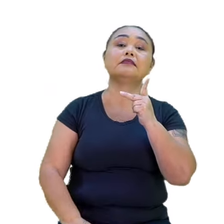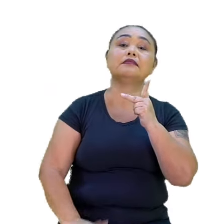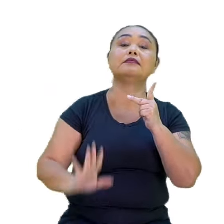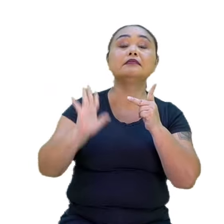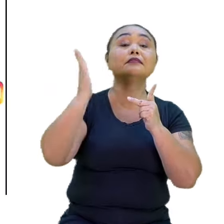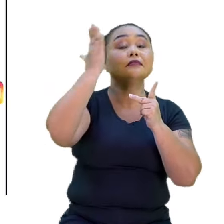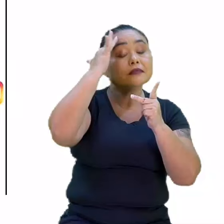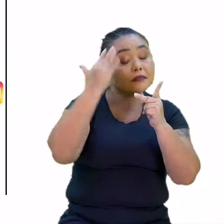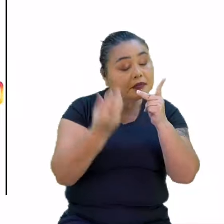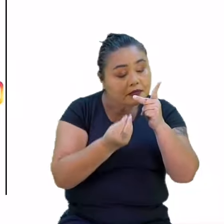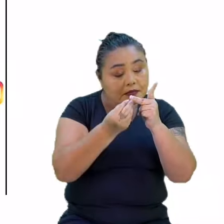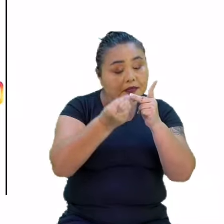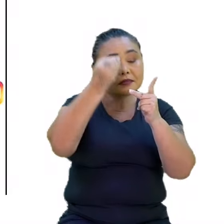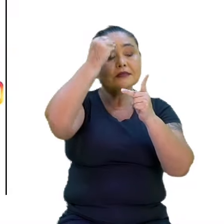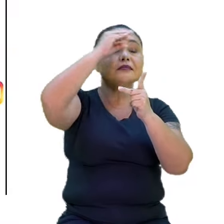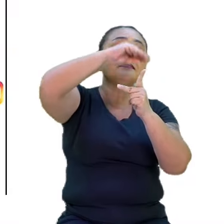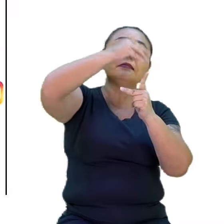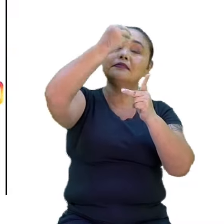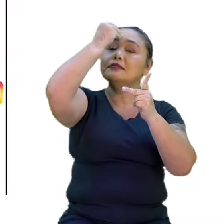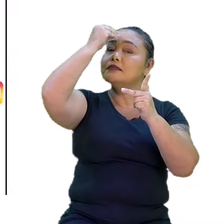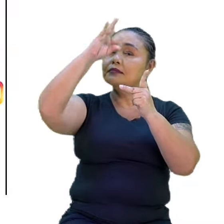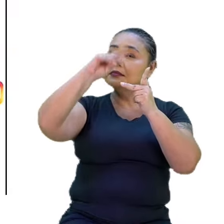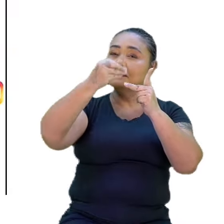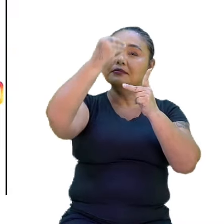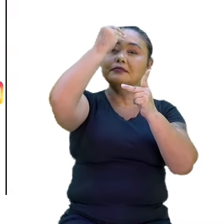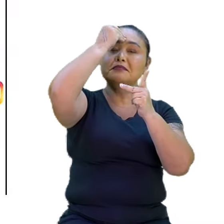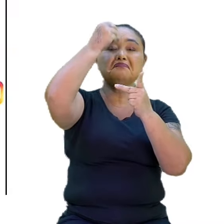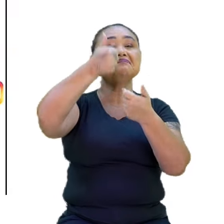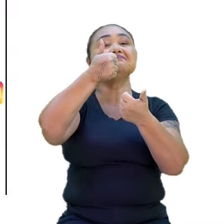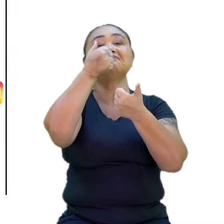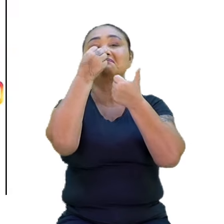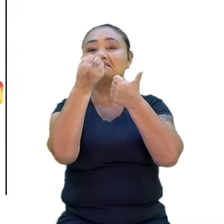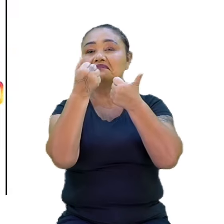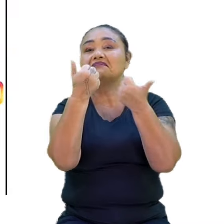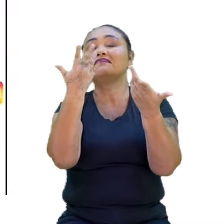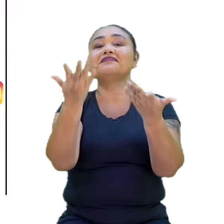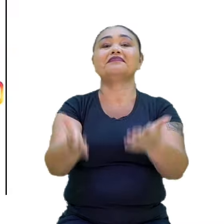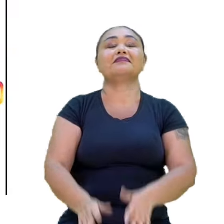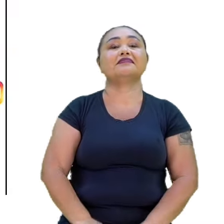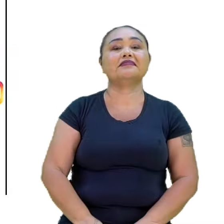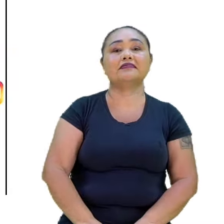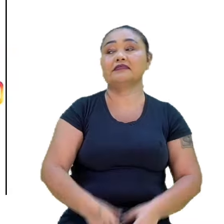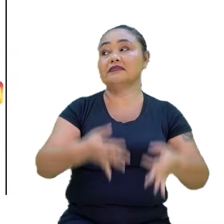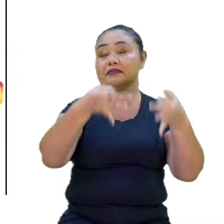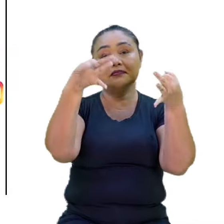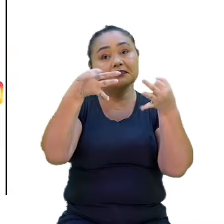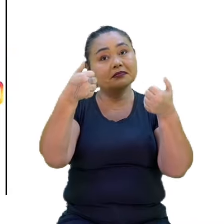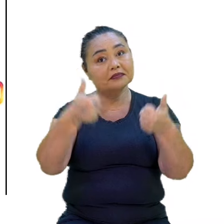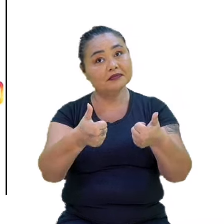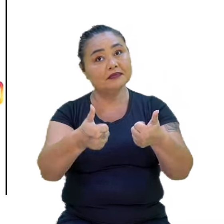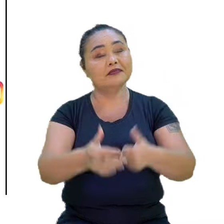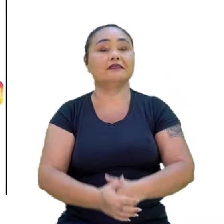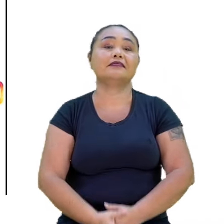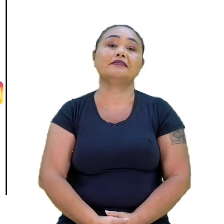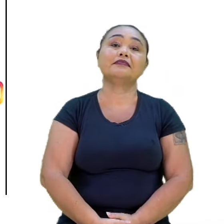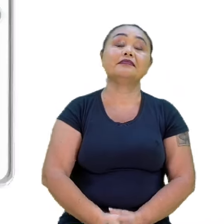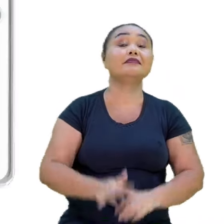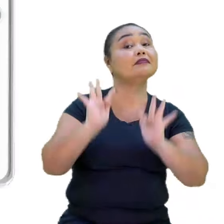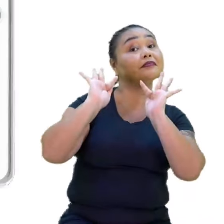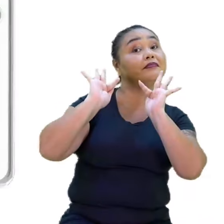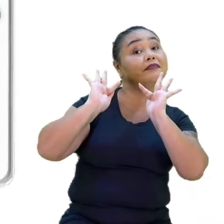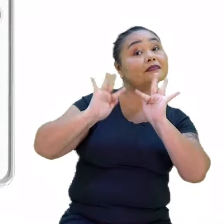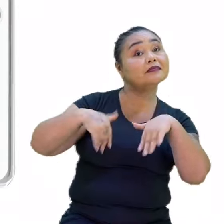isso fica de boa fica tranquilo fica favorável belza perfeito perfeito finalizando então